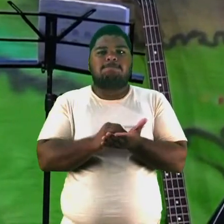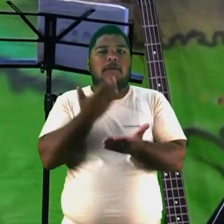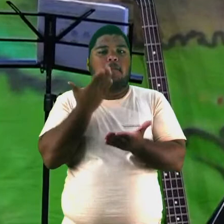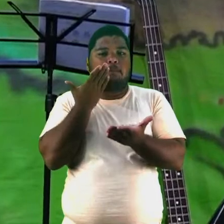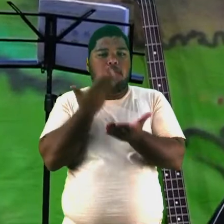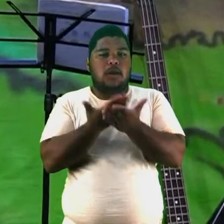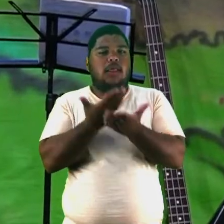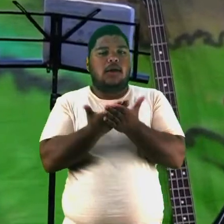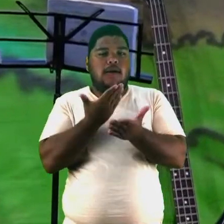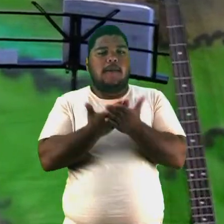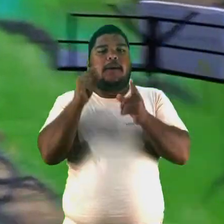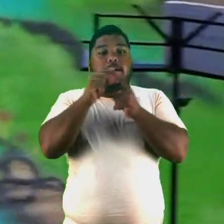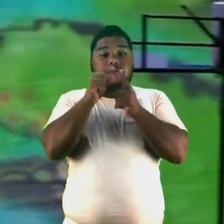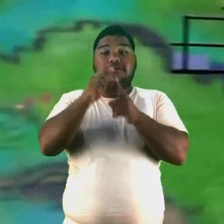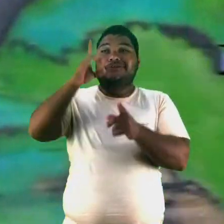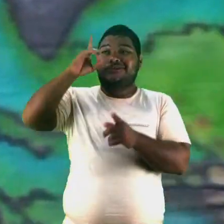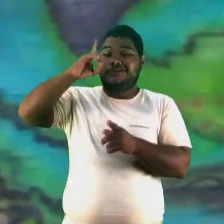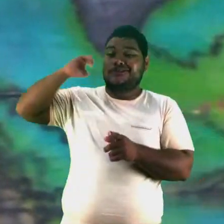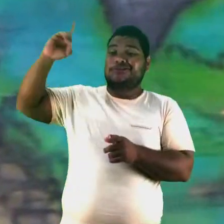A Palavra de Deus.